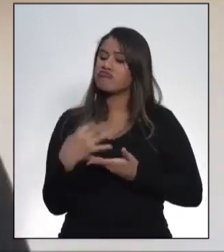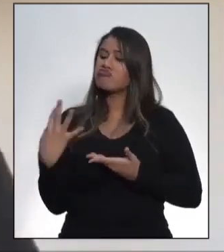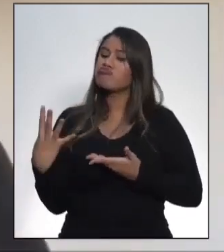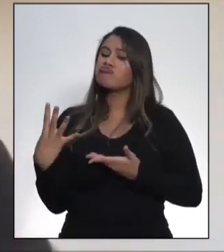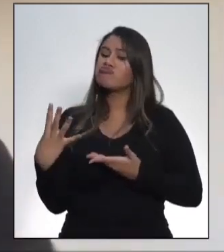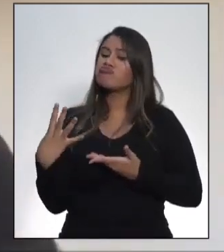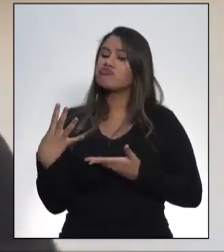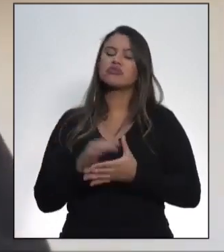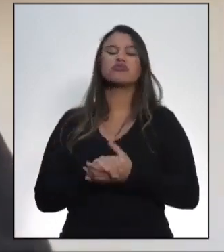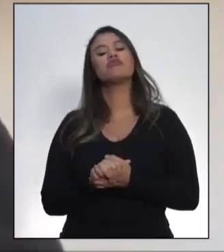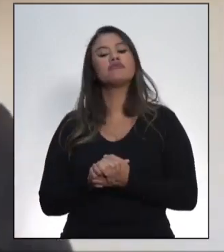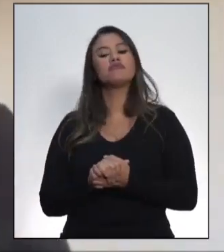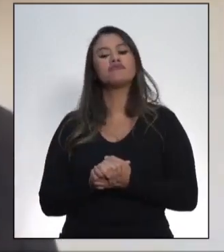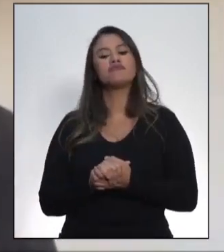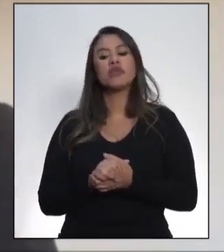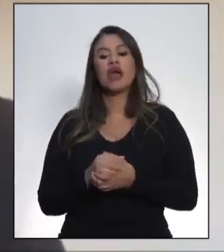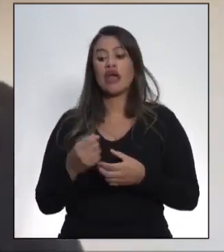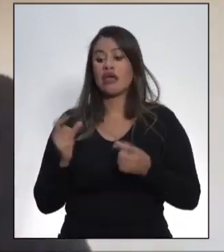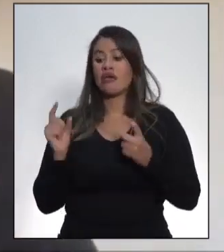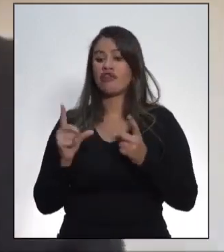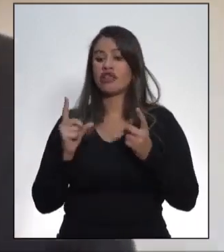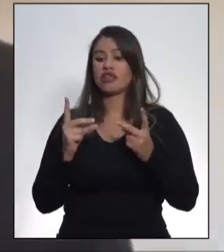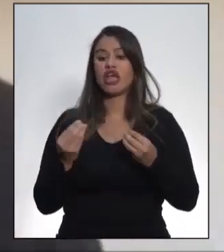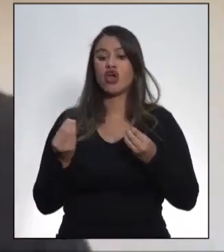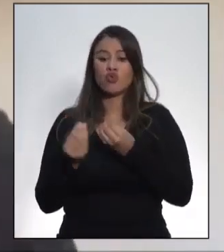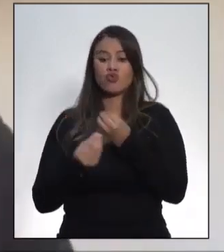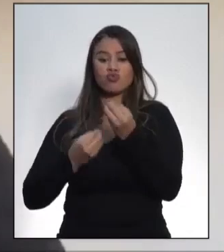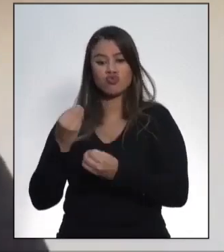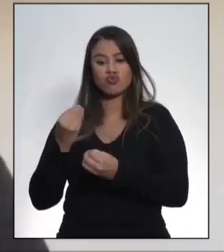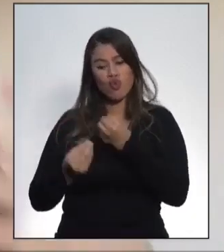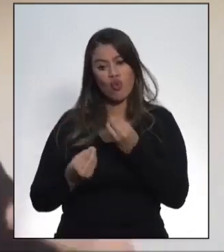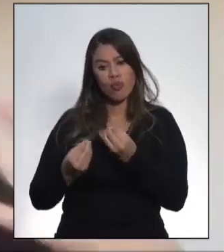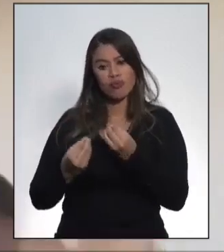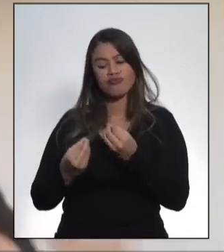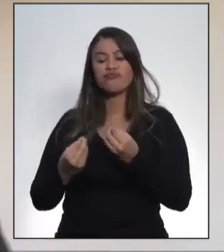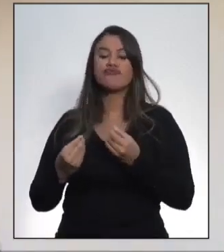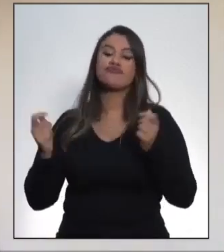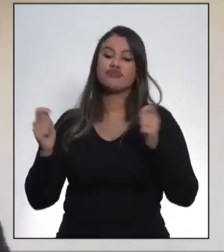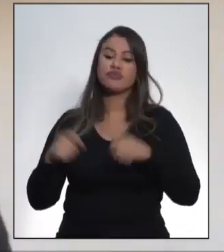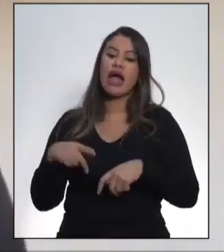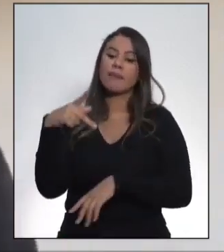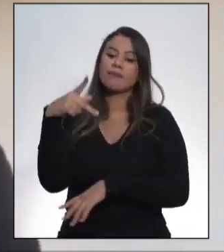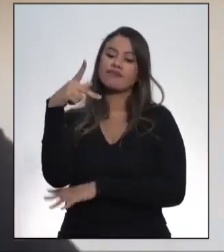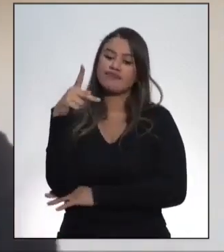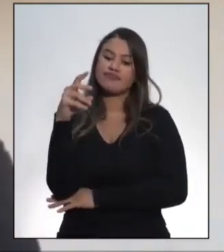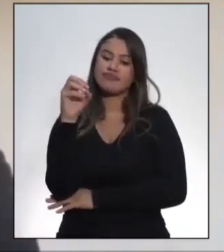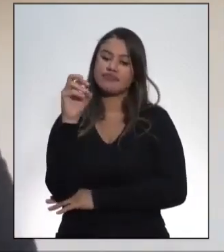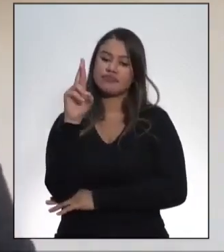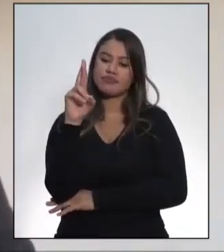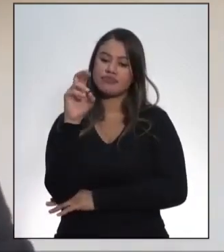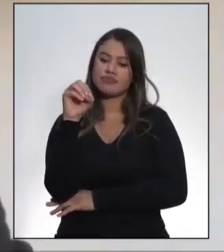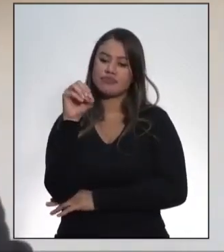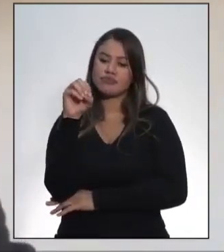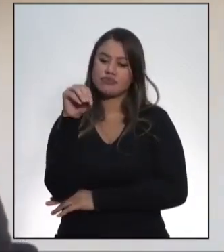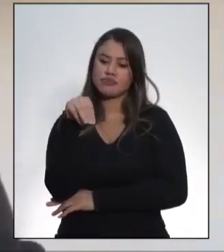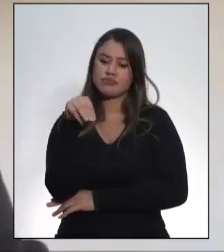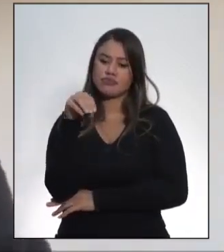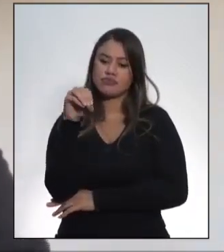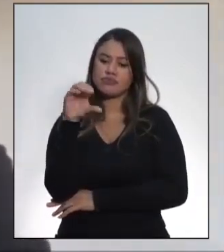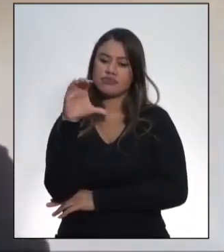como você vai vender. É o que a gente chama de promoção. Como você vai vender o teu produto? Como você